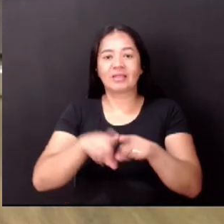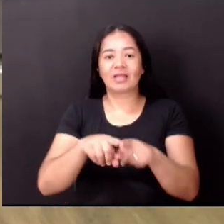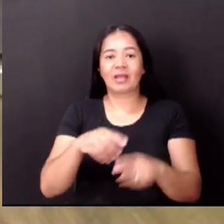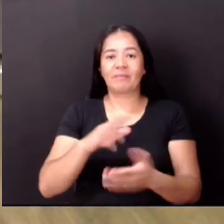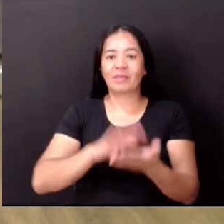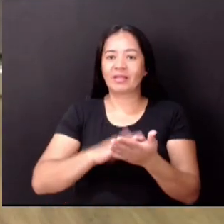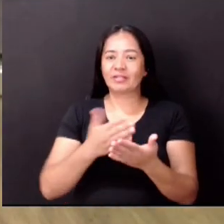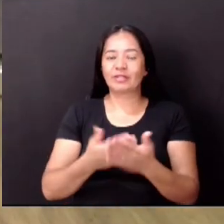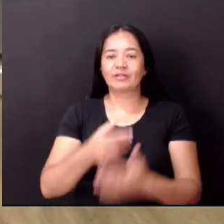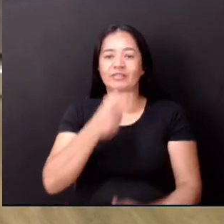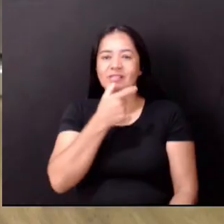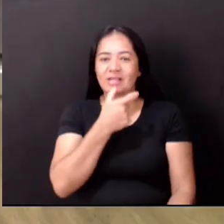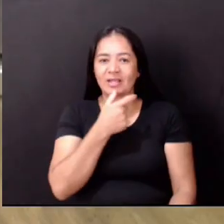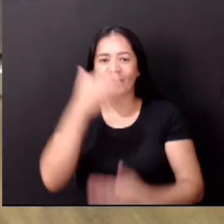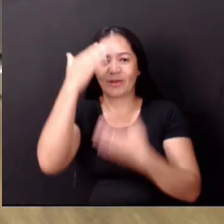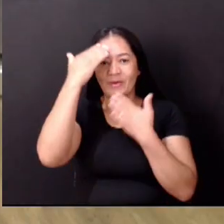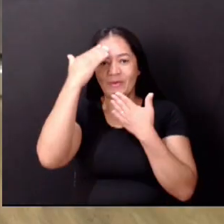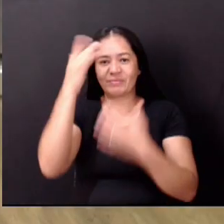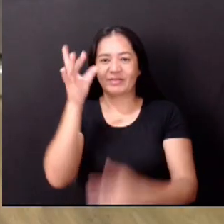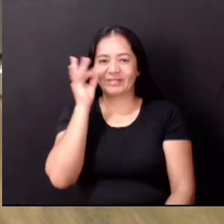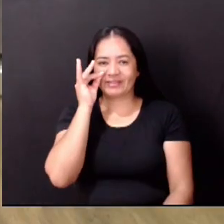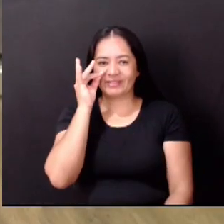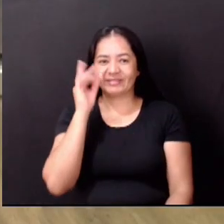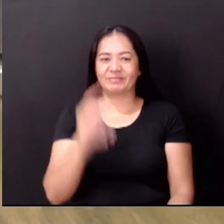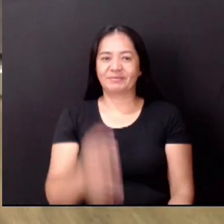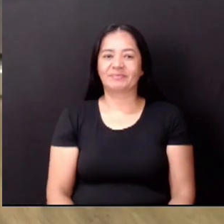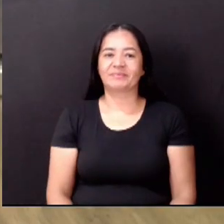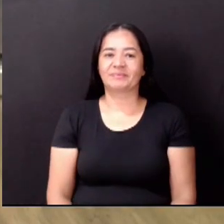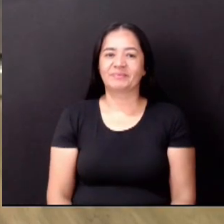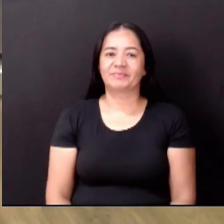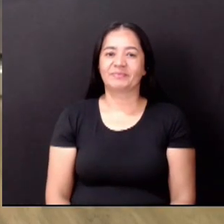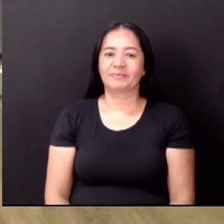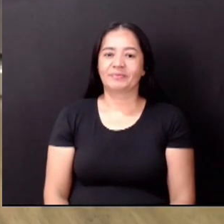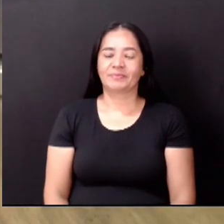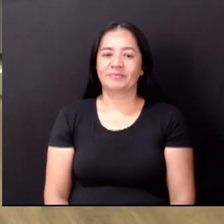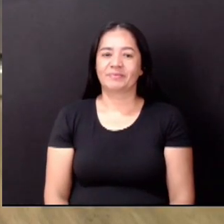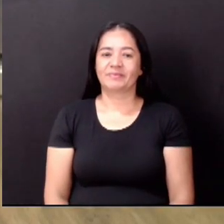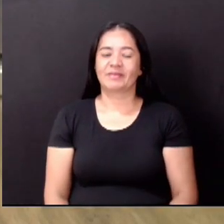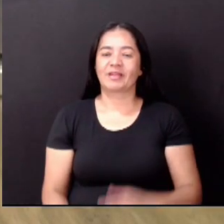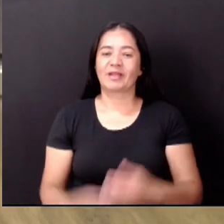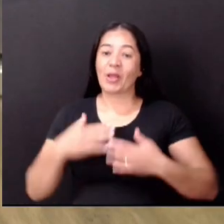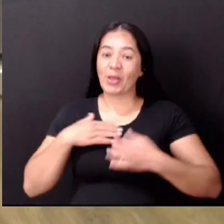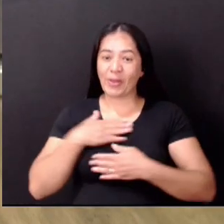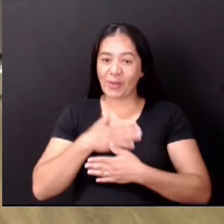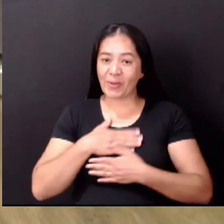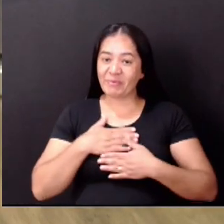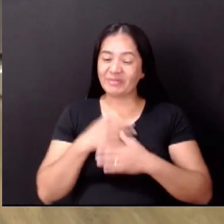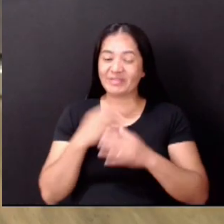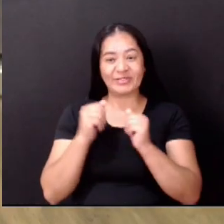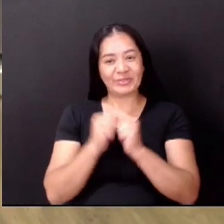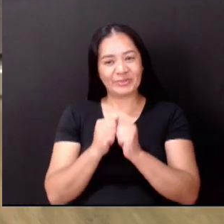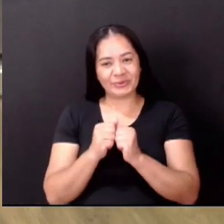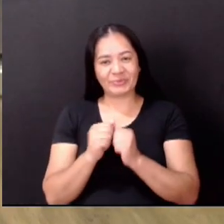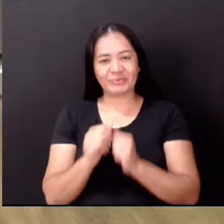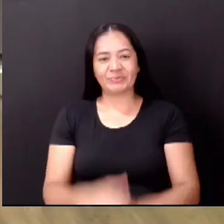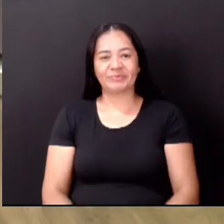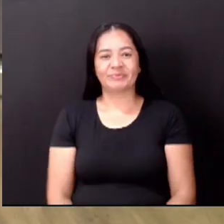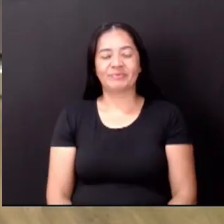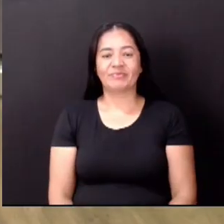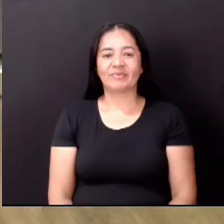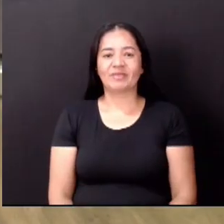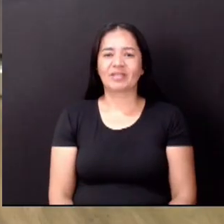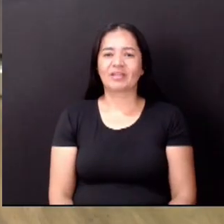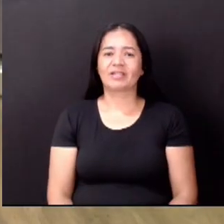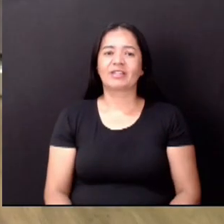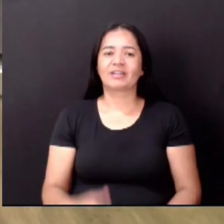presença aqui com a gente, Denise. É um prazer, Alexandra. Denise, queria que você começasse contando por que